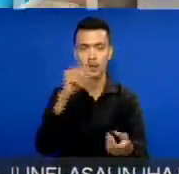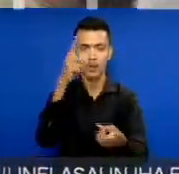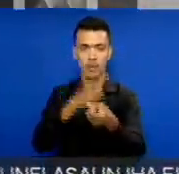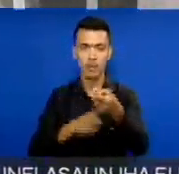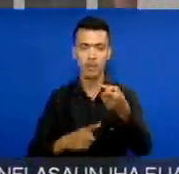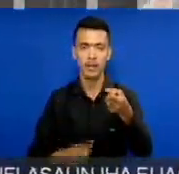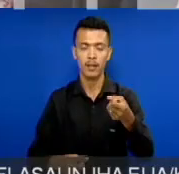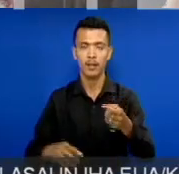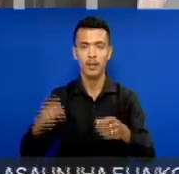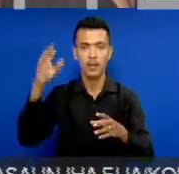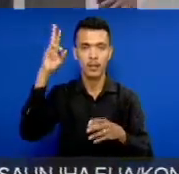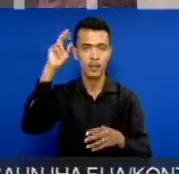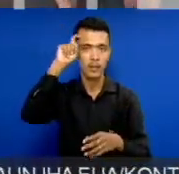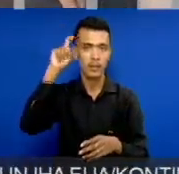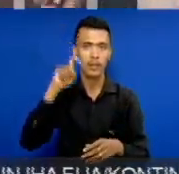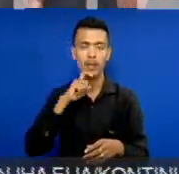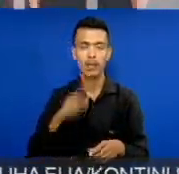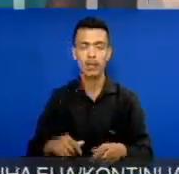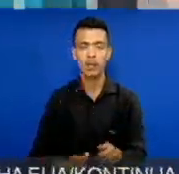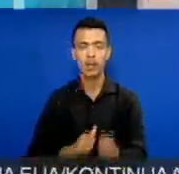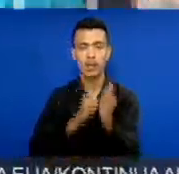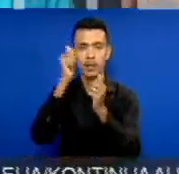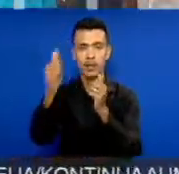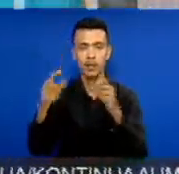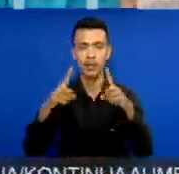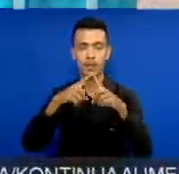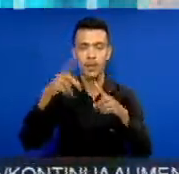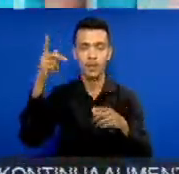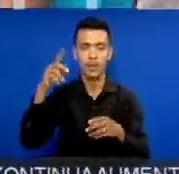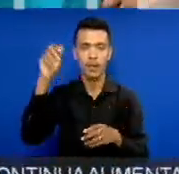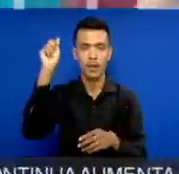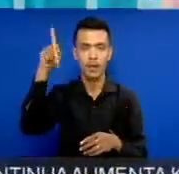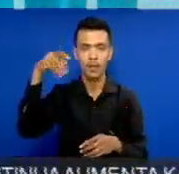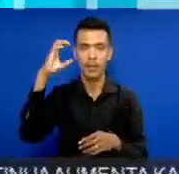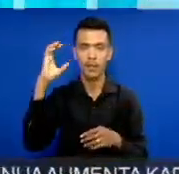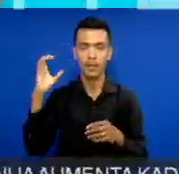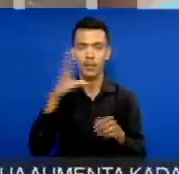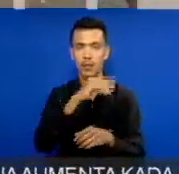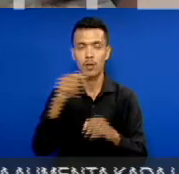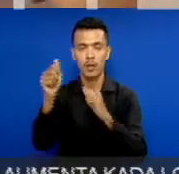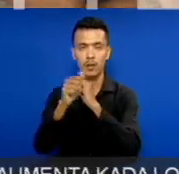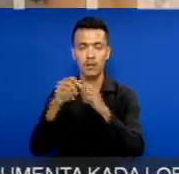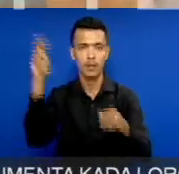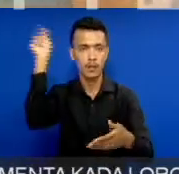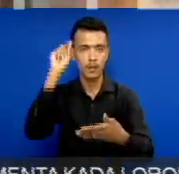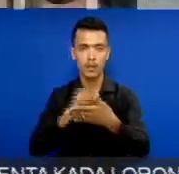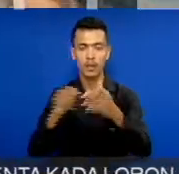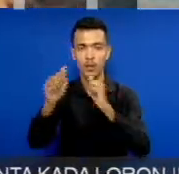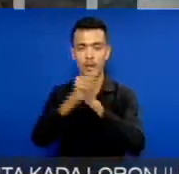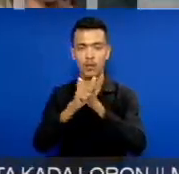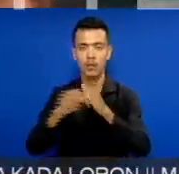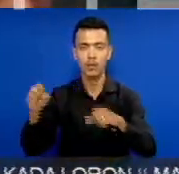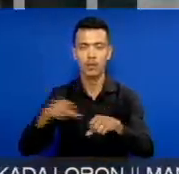Xanana, orienta-mos secretário Estado Proteção Civil, Domingos Maria do Reis, secretário Estado Assunto Toponomia, na organização